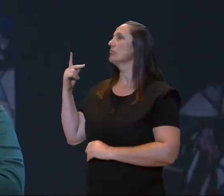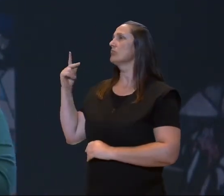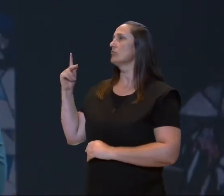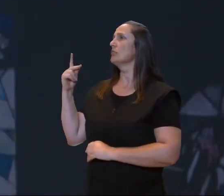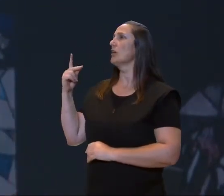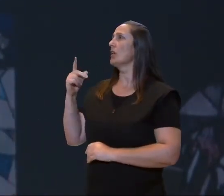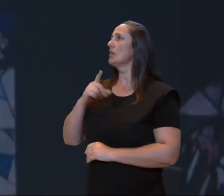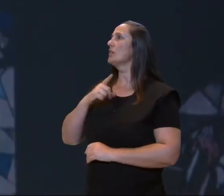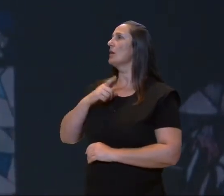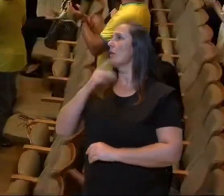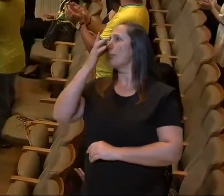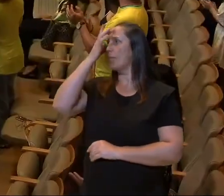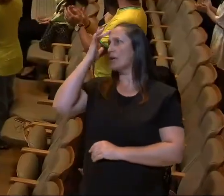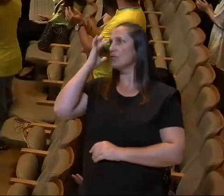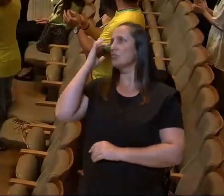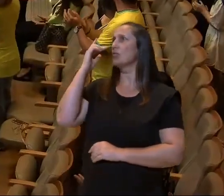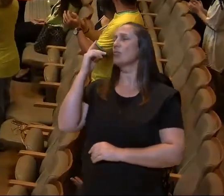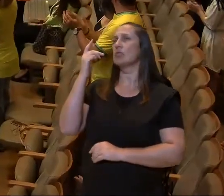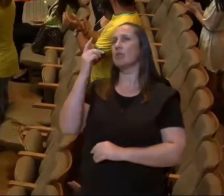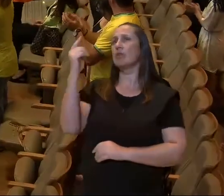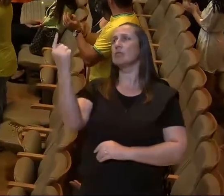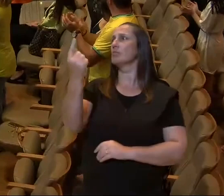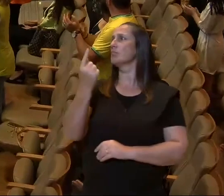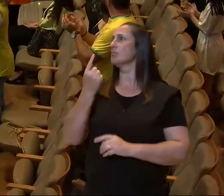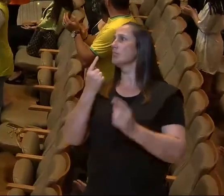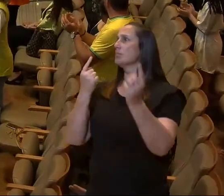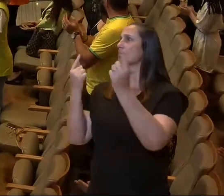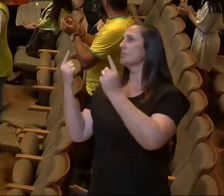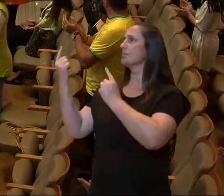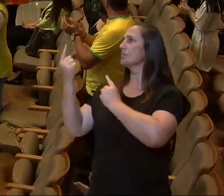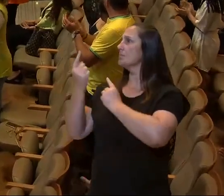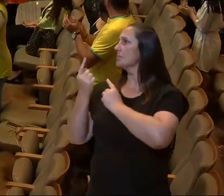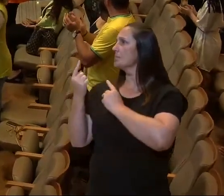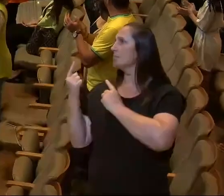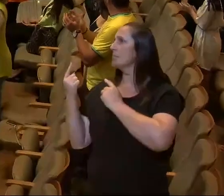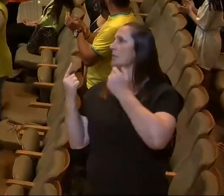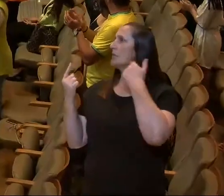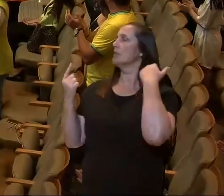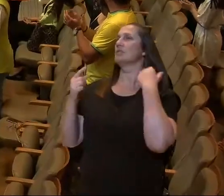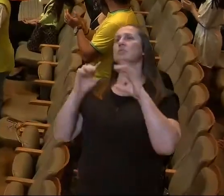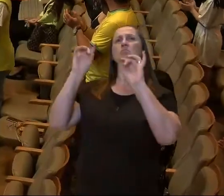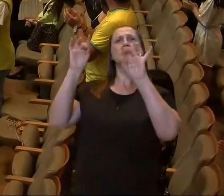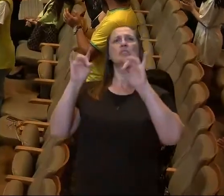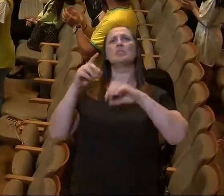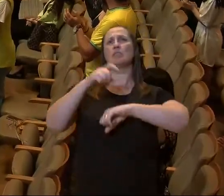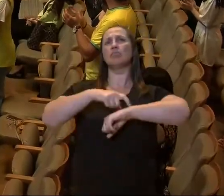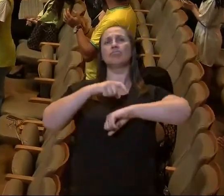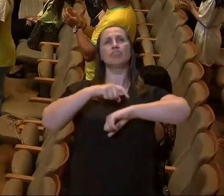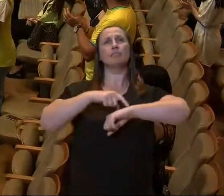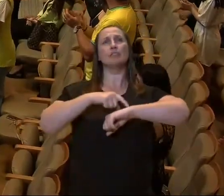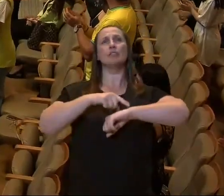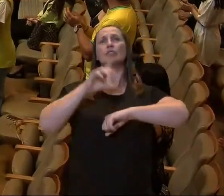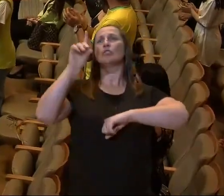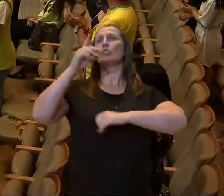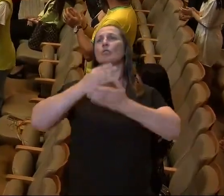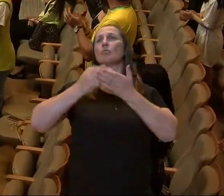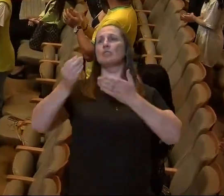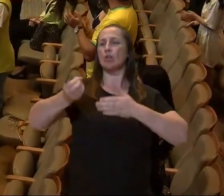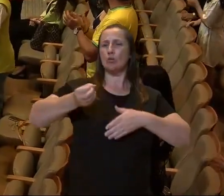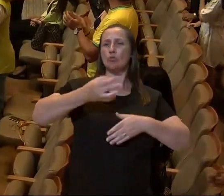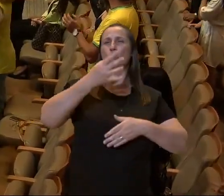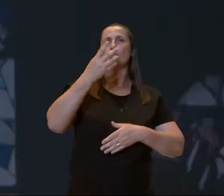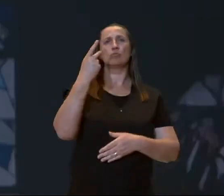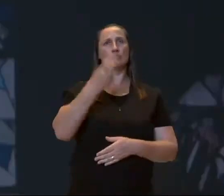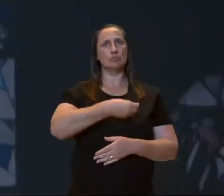estão descendo. Isso é um privilégio. Hoje é um dia especial. Deus vai começar algo novo na vida de vocês. Venha, venha,